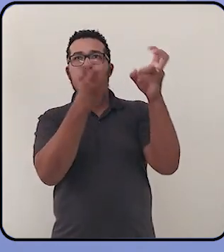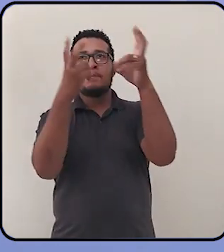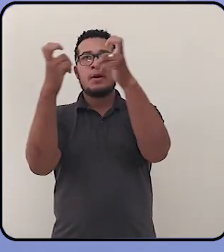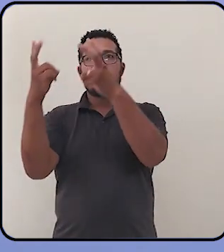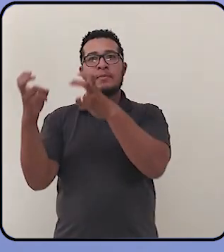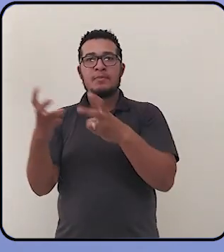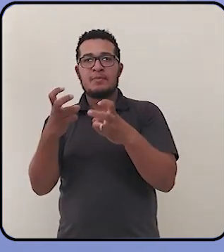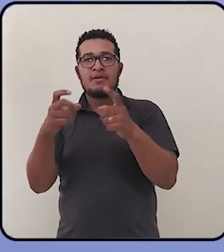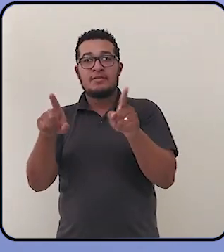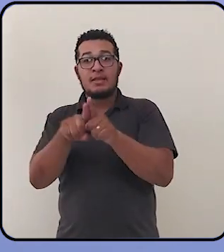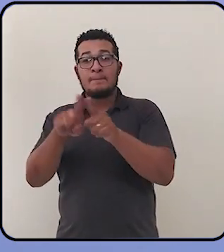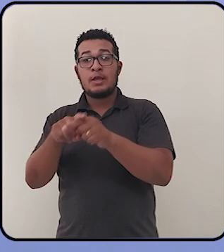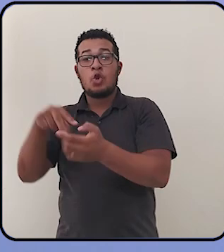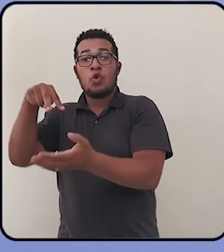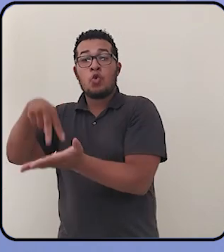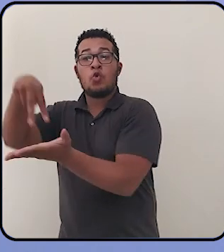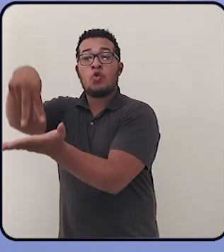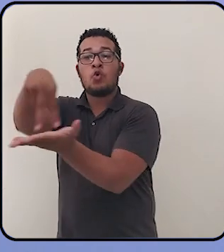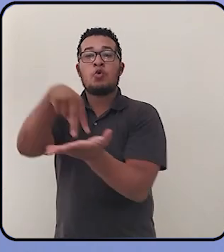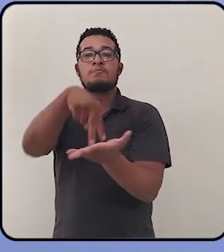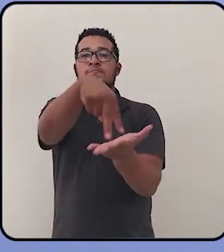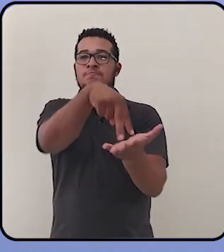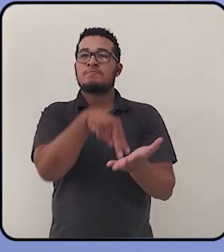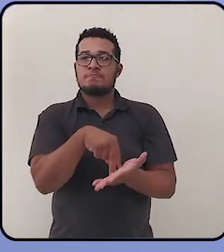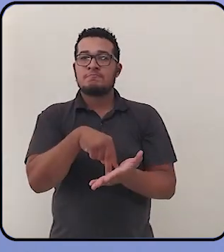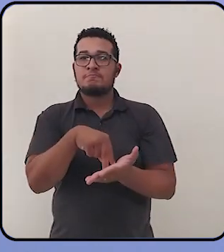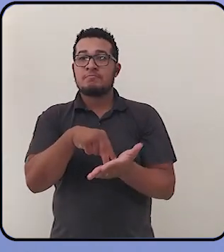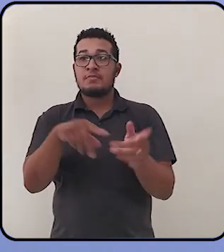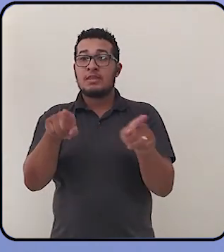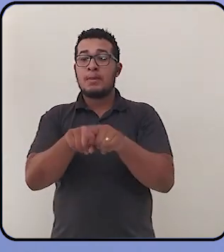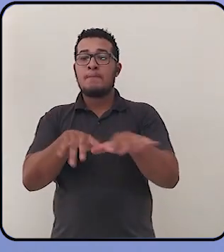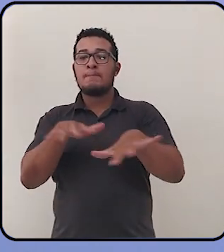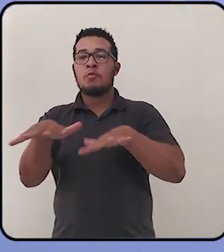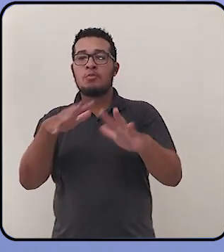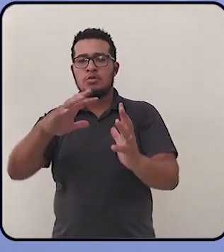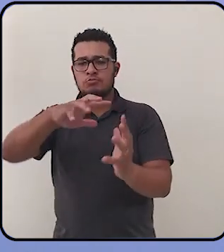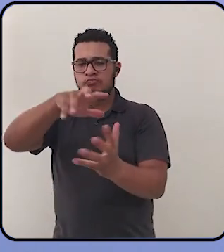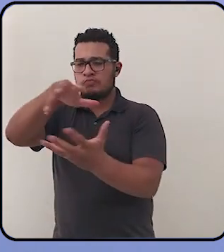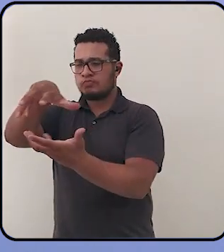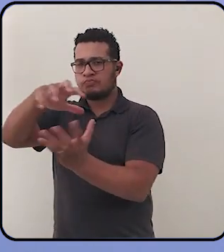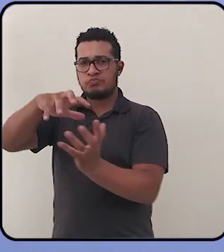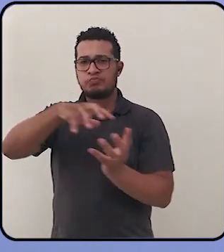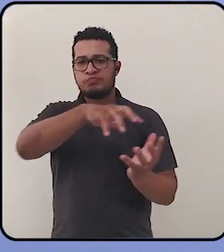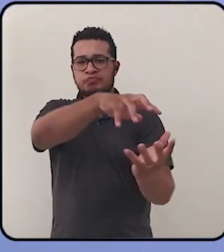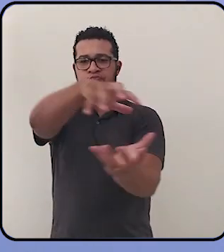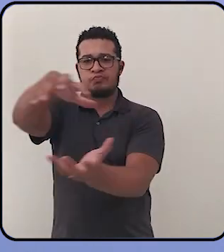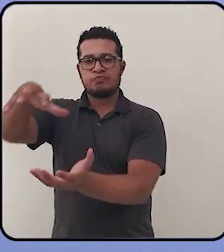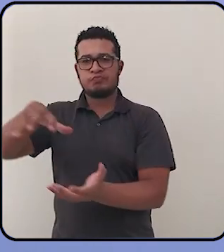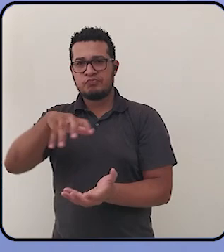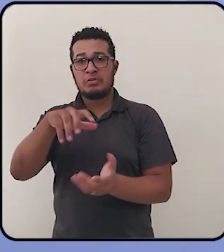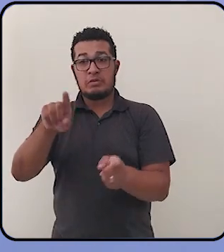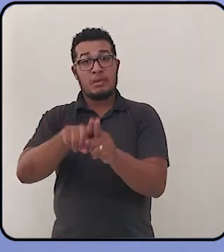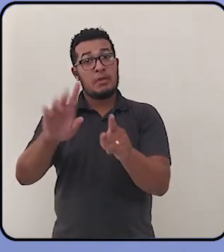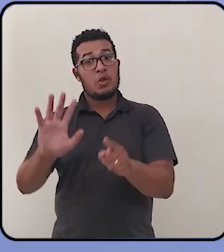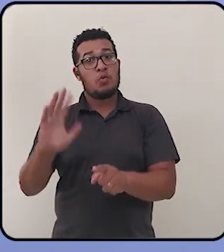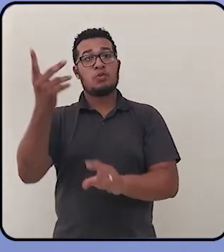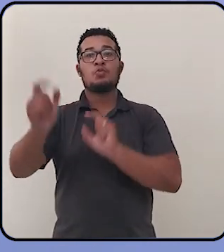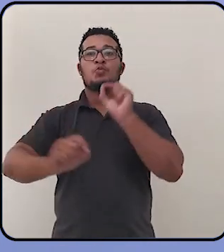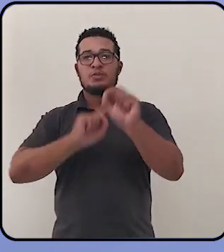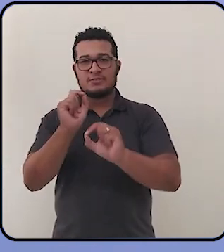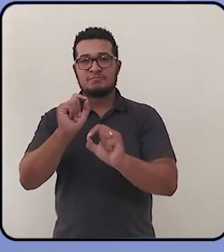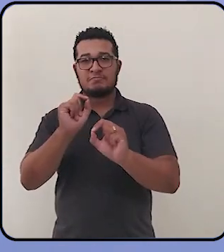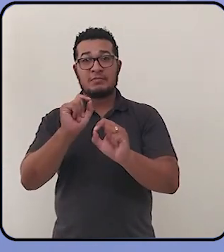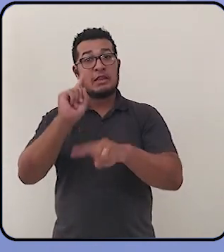se localizar nesse espaço geográfico, os seus principais movimentos e suas consequências e, por